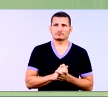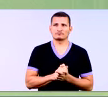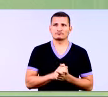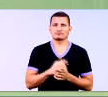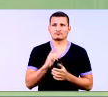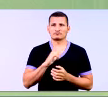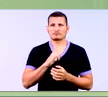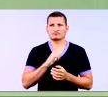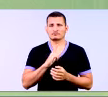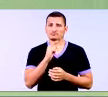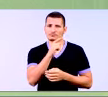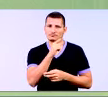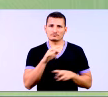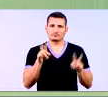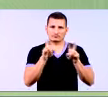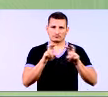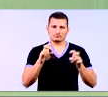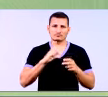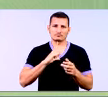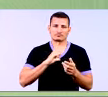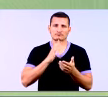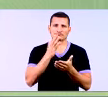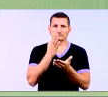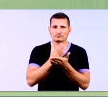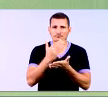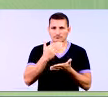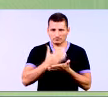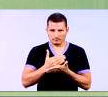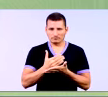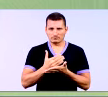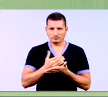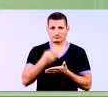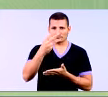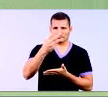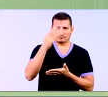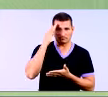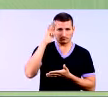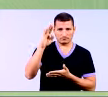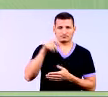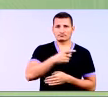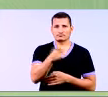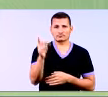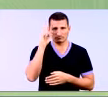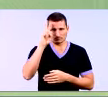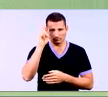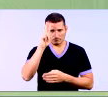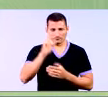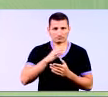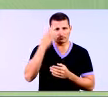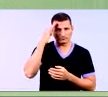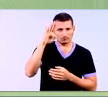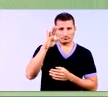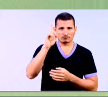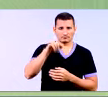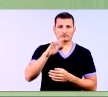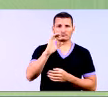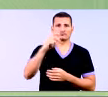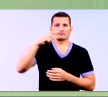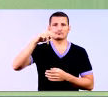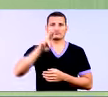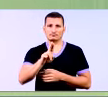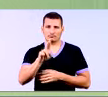lá o computador para ser dividido em três módulos principais. Vocês lembram? O principal dele é a CPU,